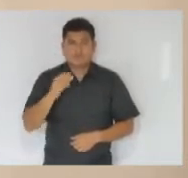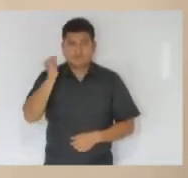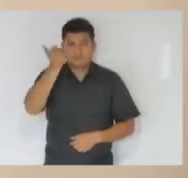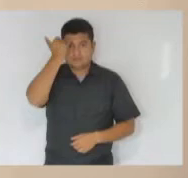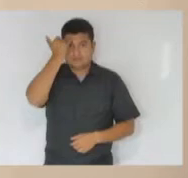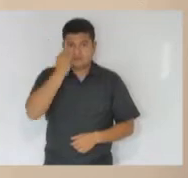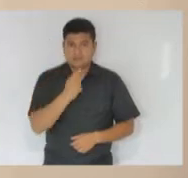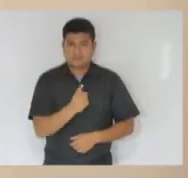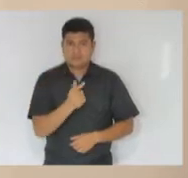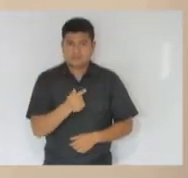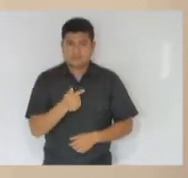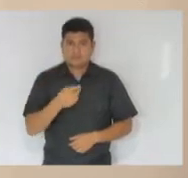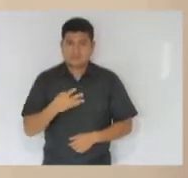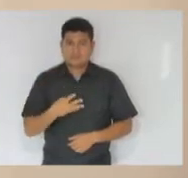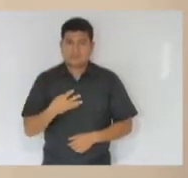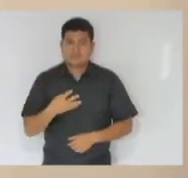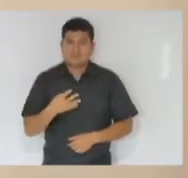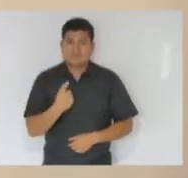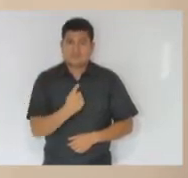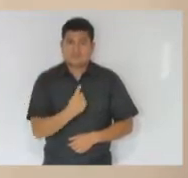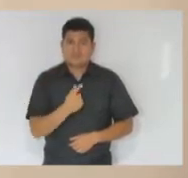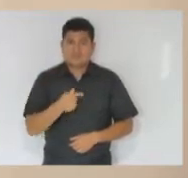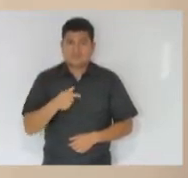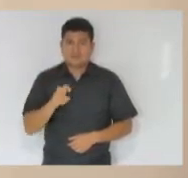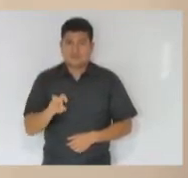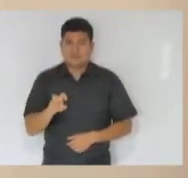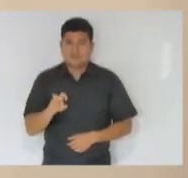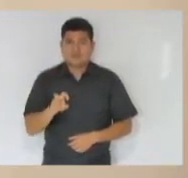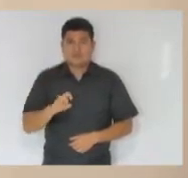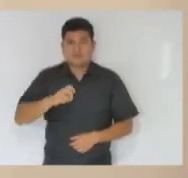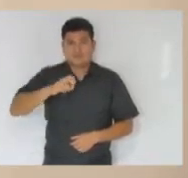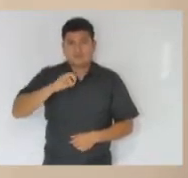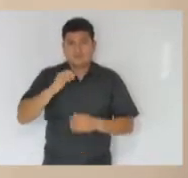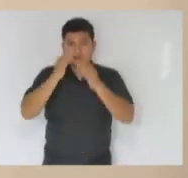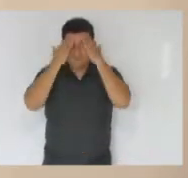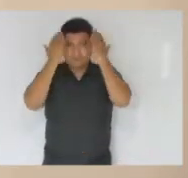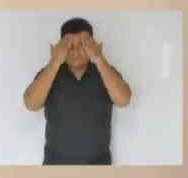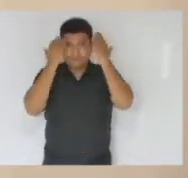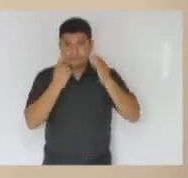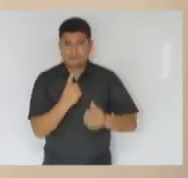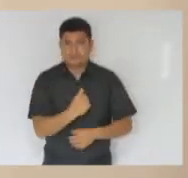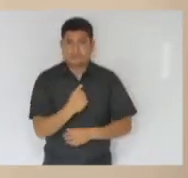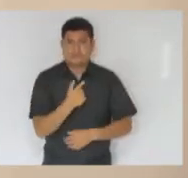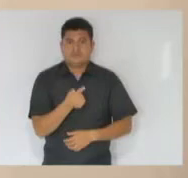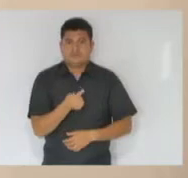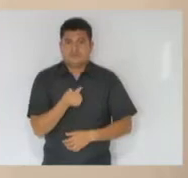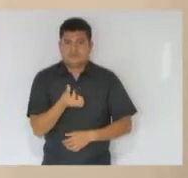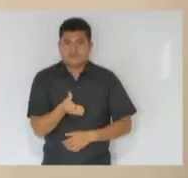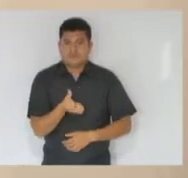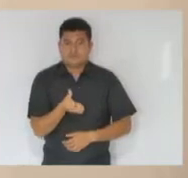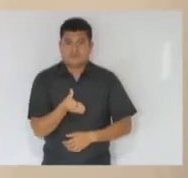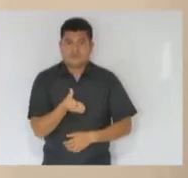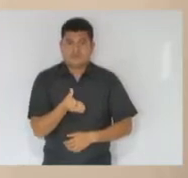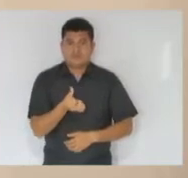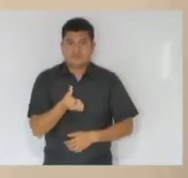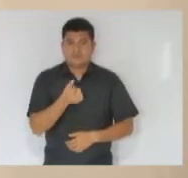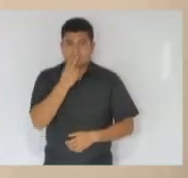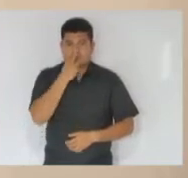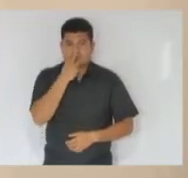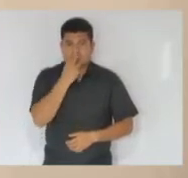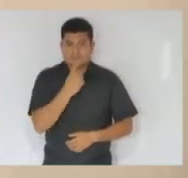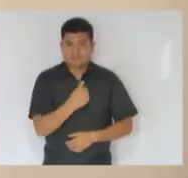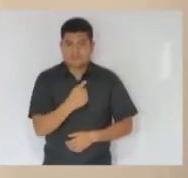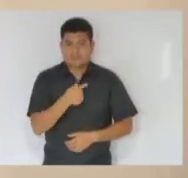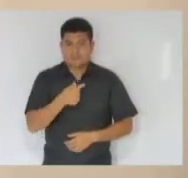174 e 175, autoria deputado José Milton Schaefer. Indicação 177, autoria deputado Nazareno Martins. Indicação